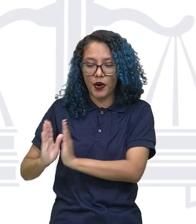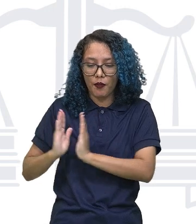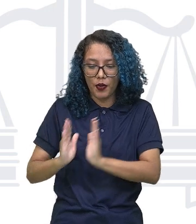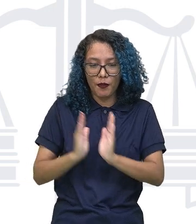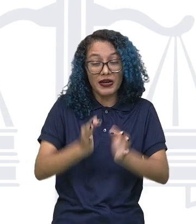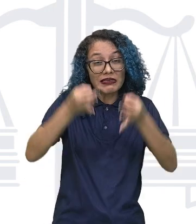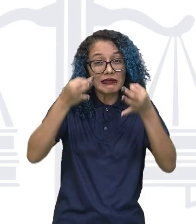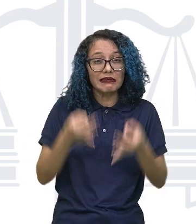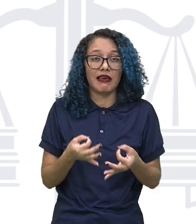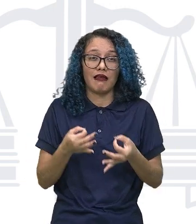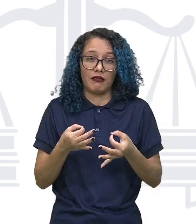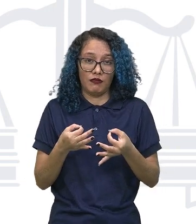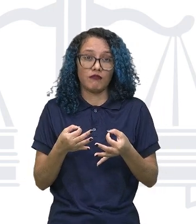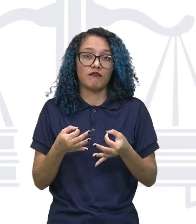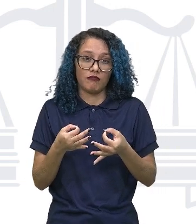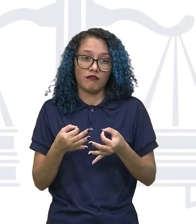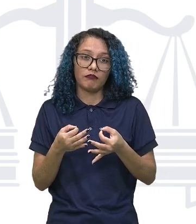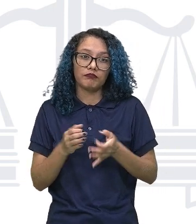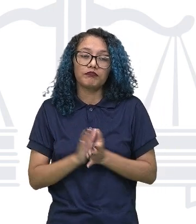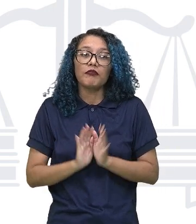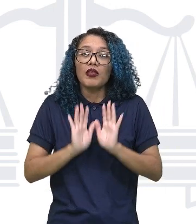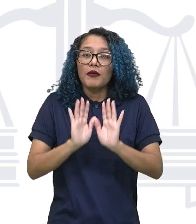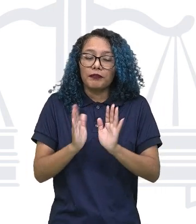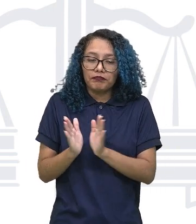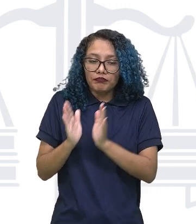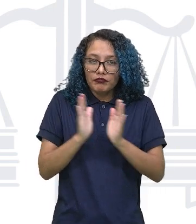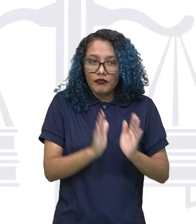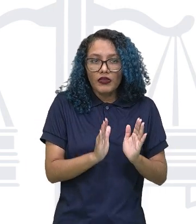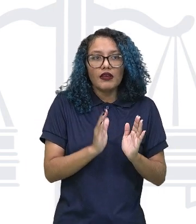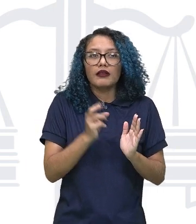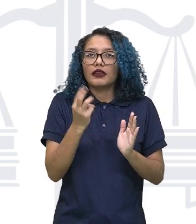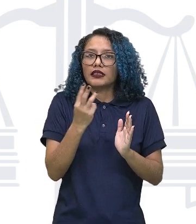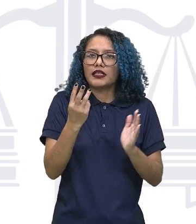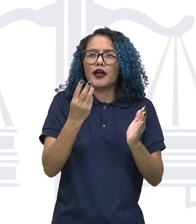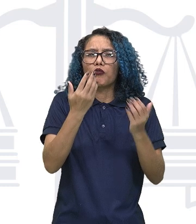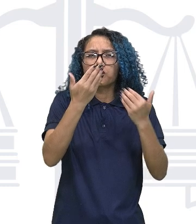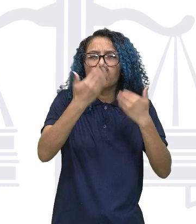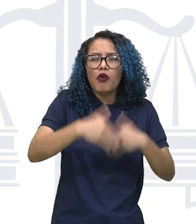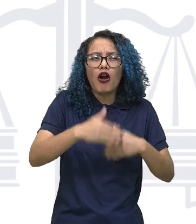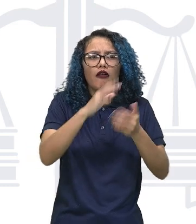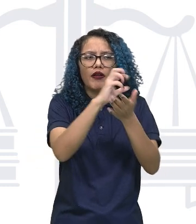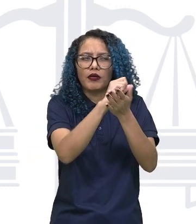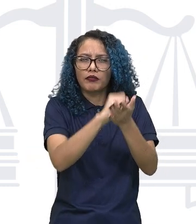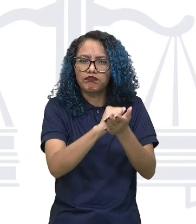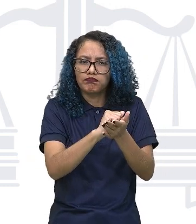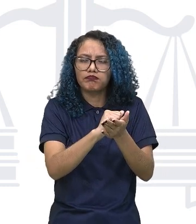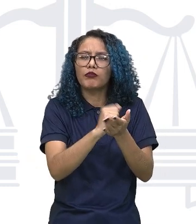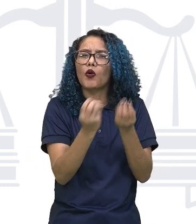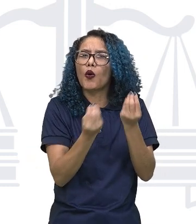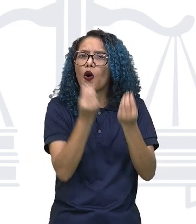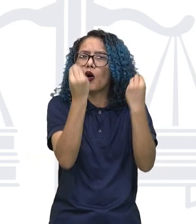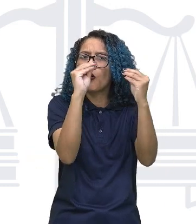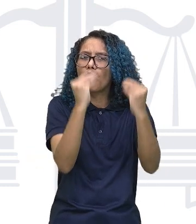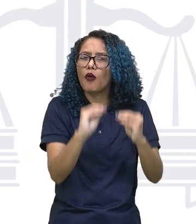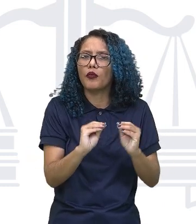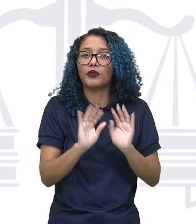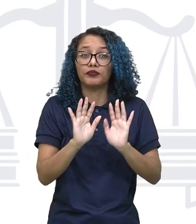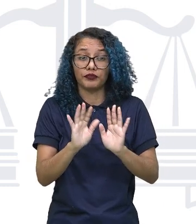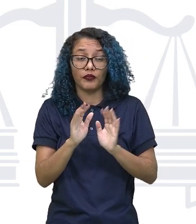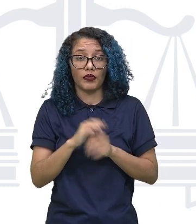Mas então, Isso. como que a gente vai fazer esse lançamento? Nós já temos aqui o cadastro, né? Lembrando, gente, que esse é o layout